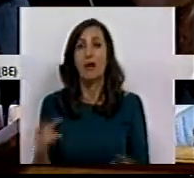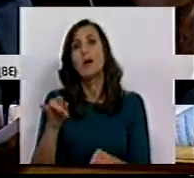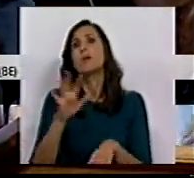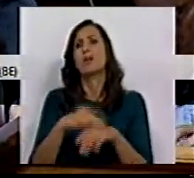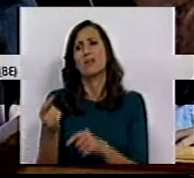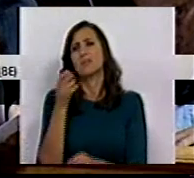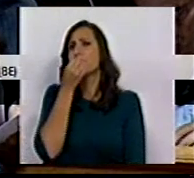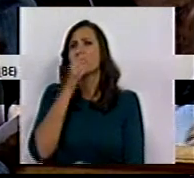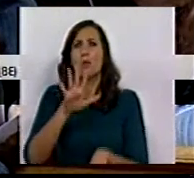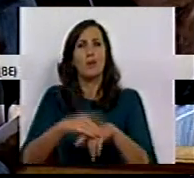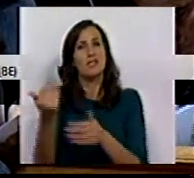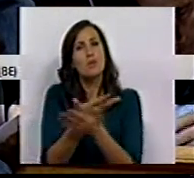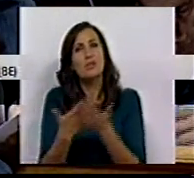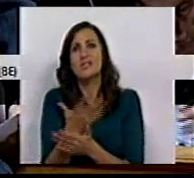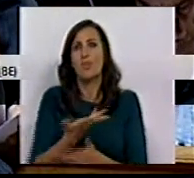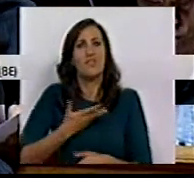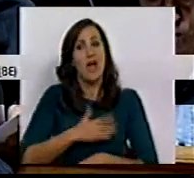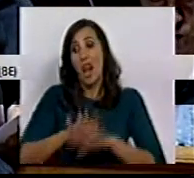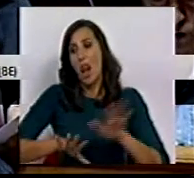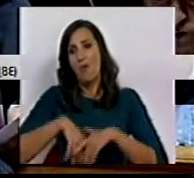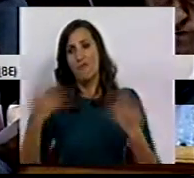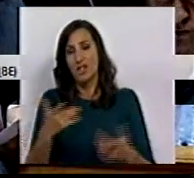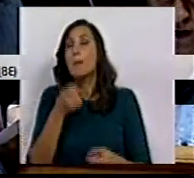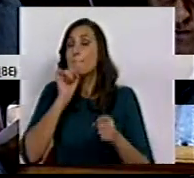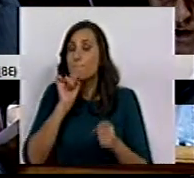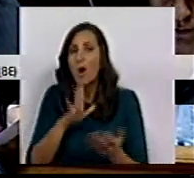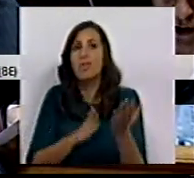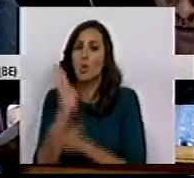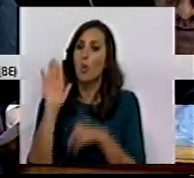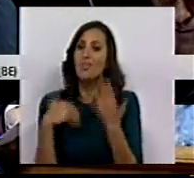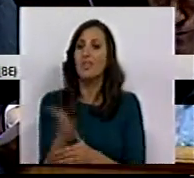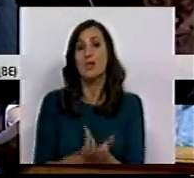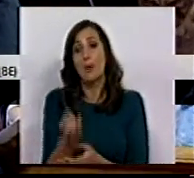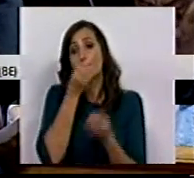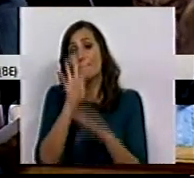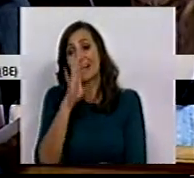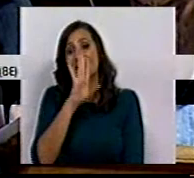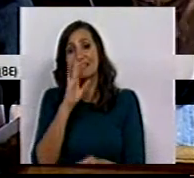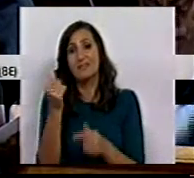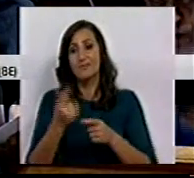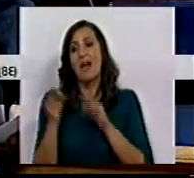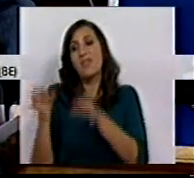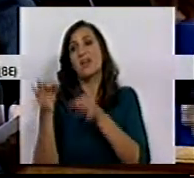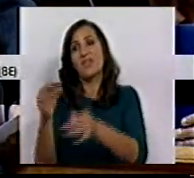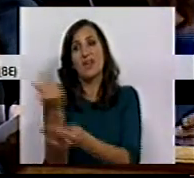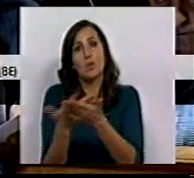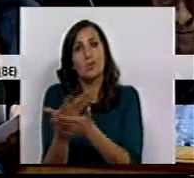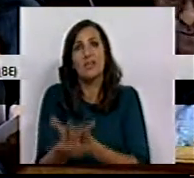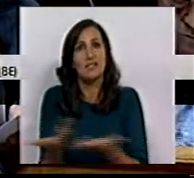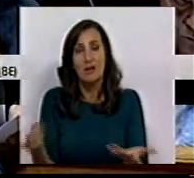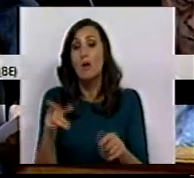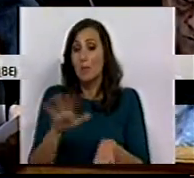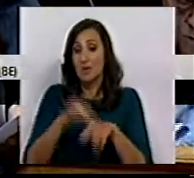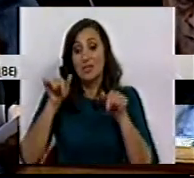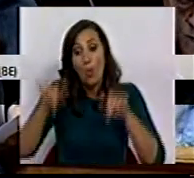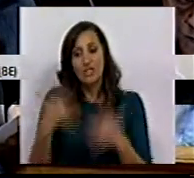ter renegociado a dívida, mas pode perder muito mais se continuar a adiar essa renegociação. Por isso, apresentamos hoje na